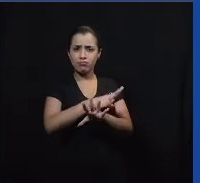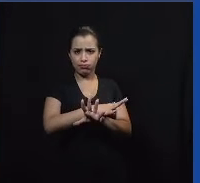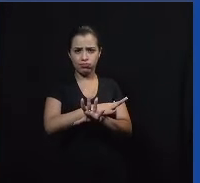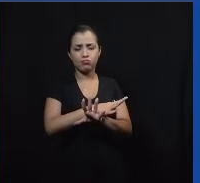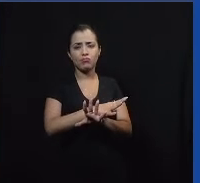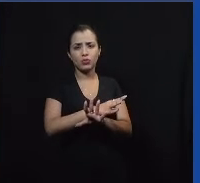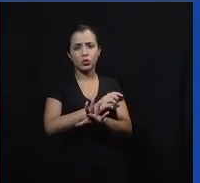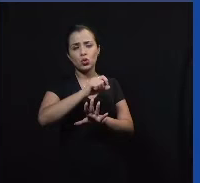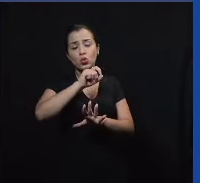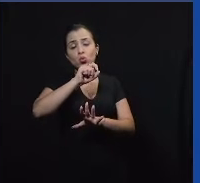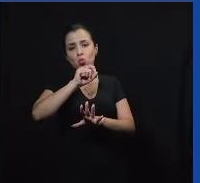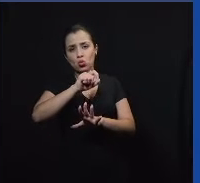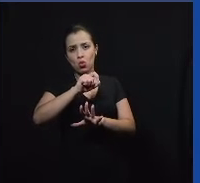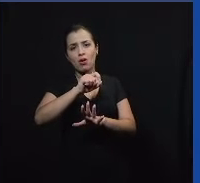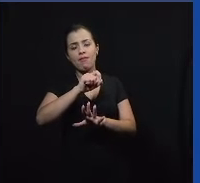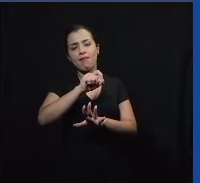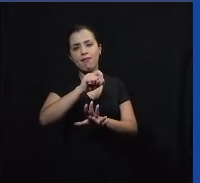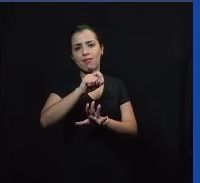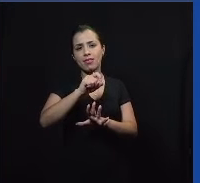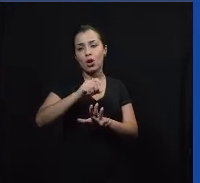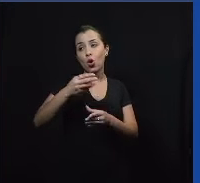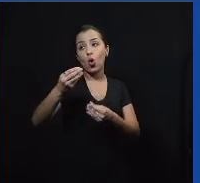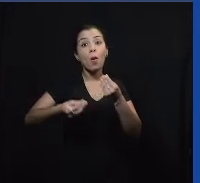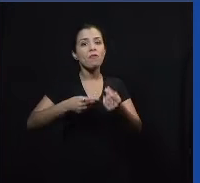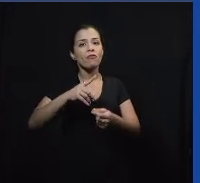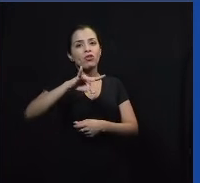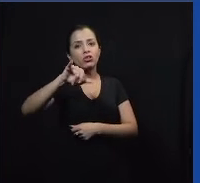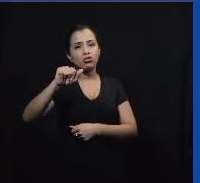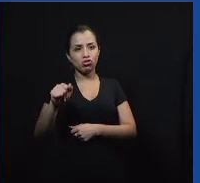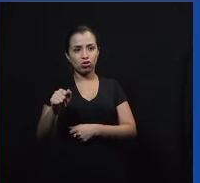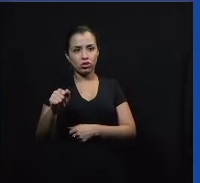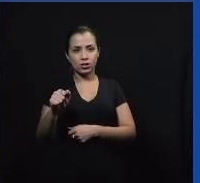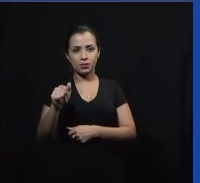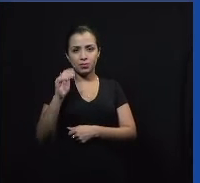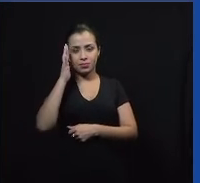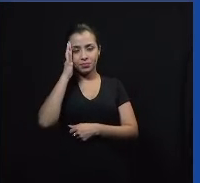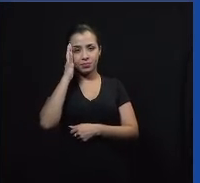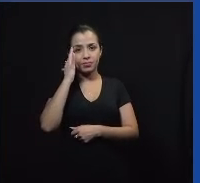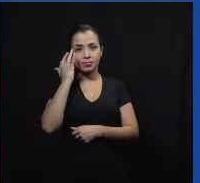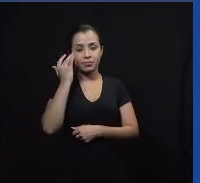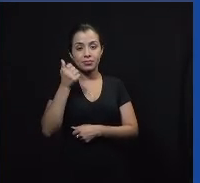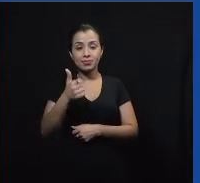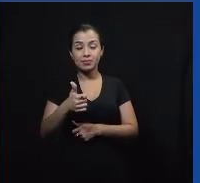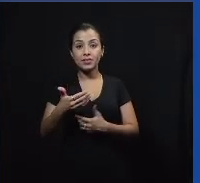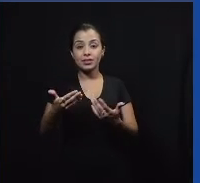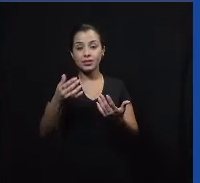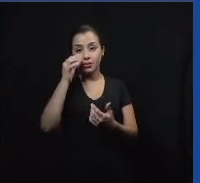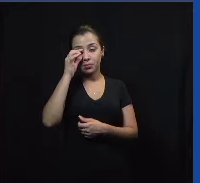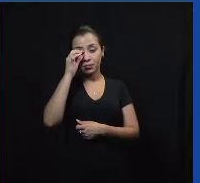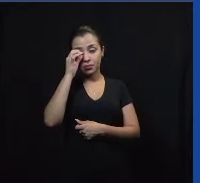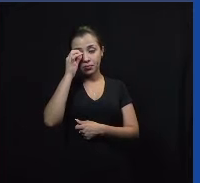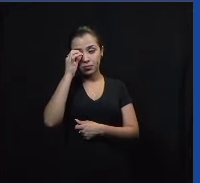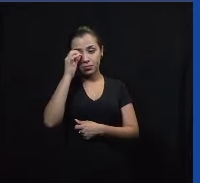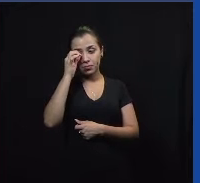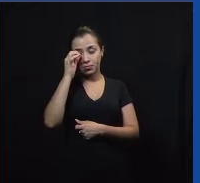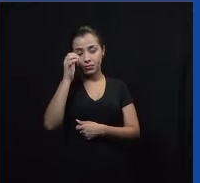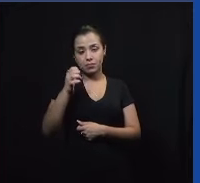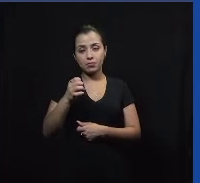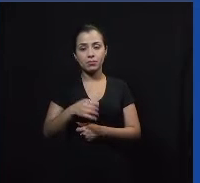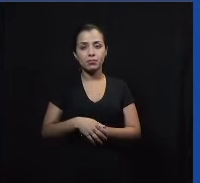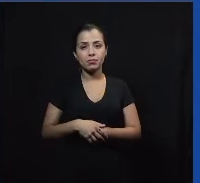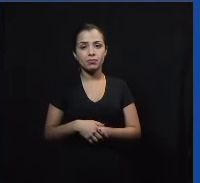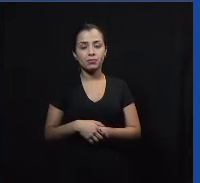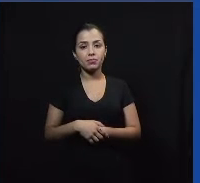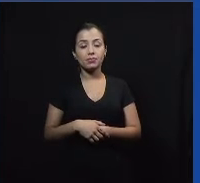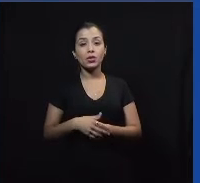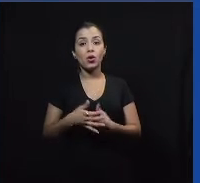foi o nosso dia. Então, antes de bater um papo com as organizações, eu queria fazer um resgate, né, do que